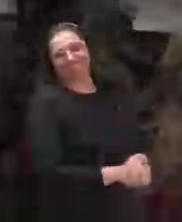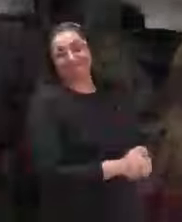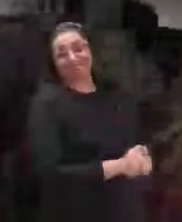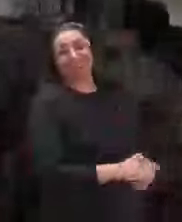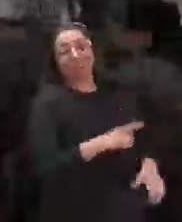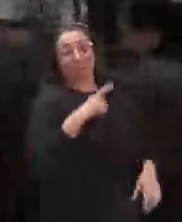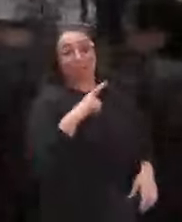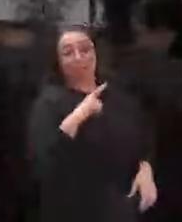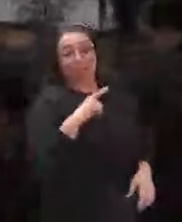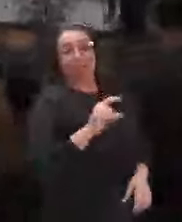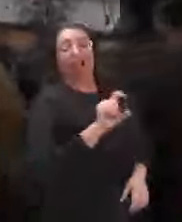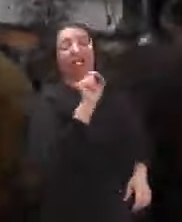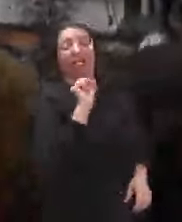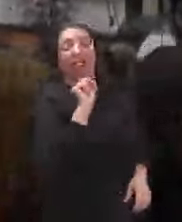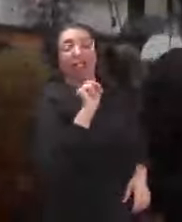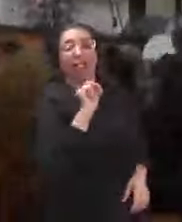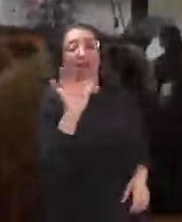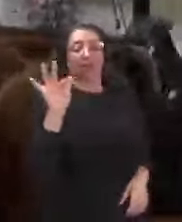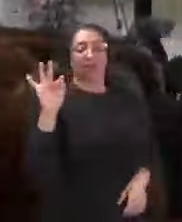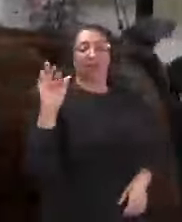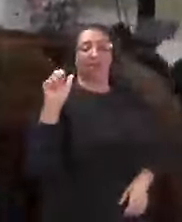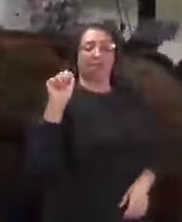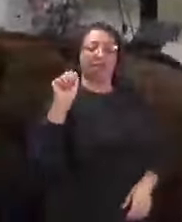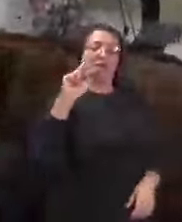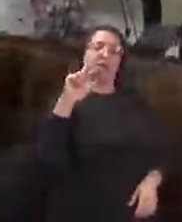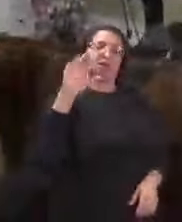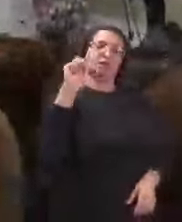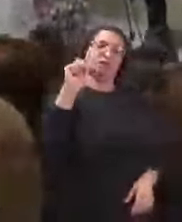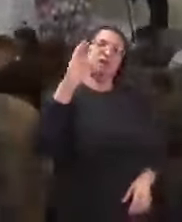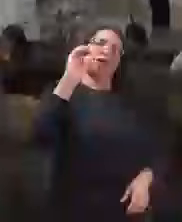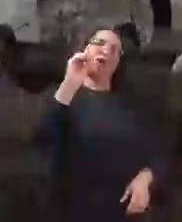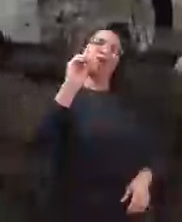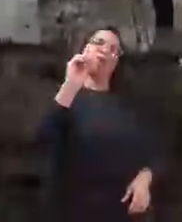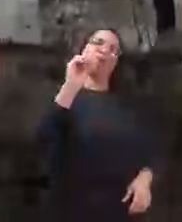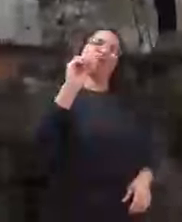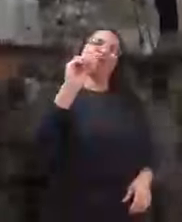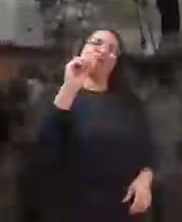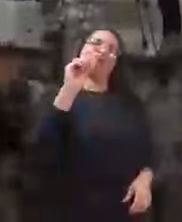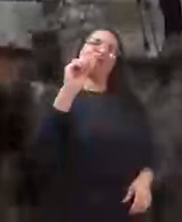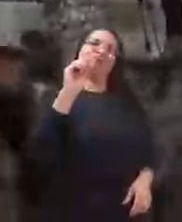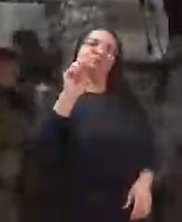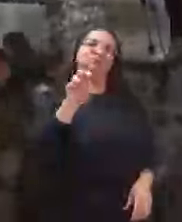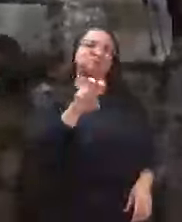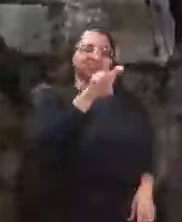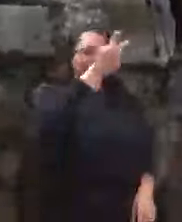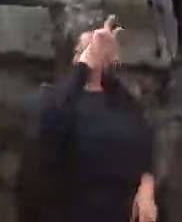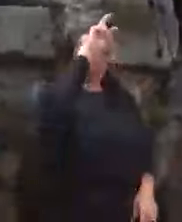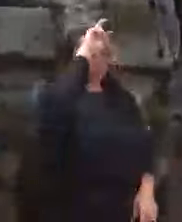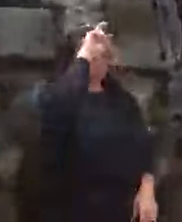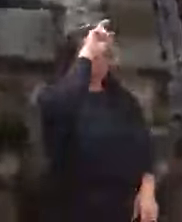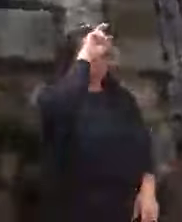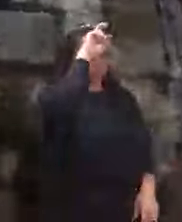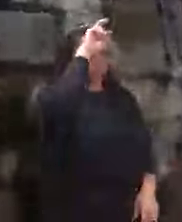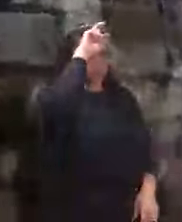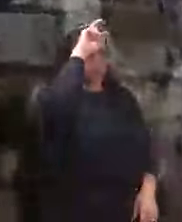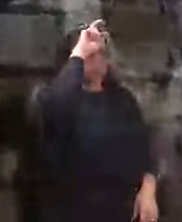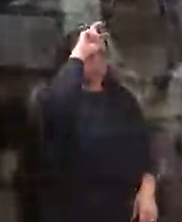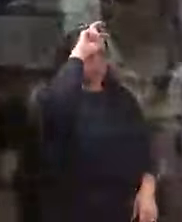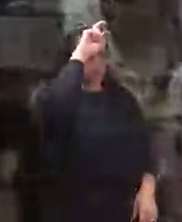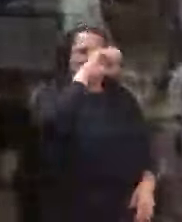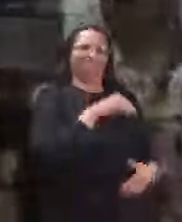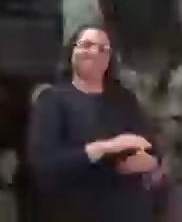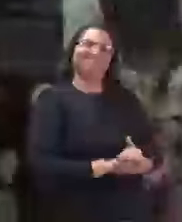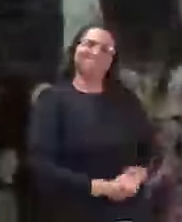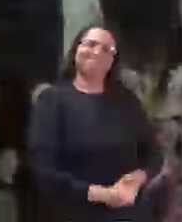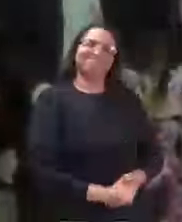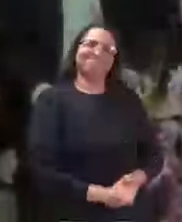faraó o Deus mais poderoso só se manifestava na pessoa de Faraó porque para